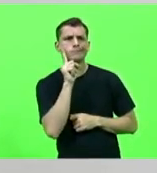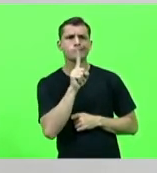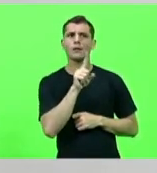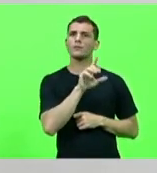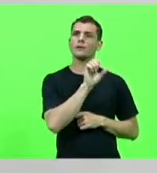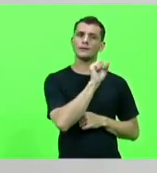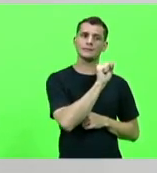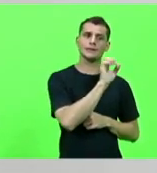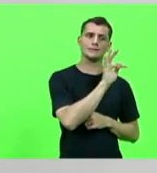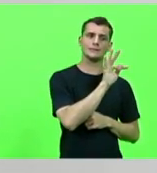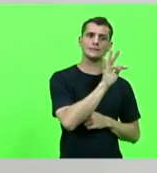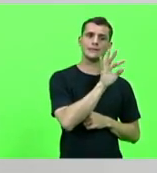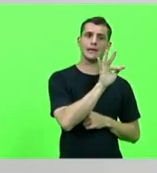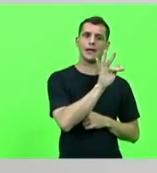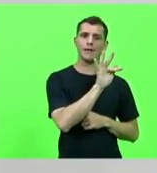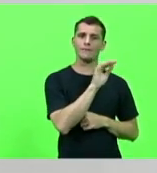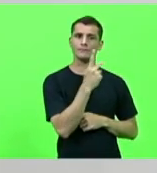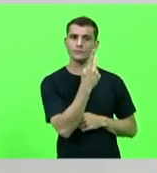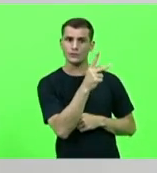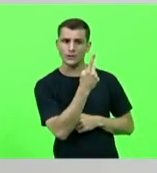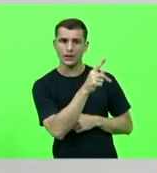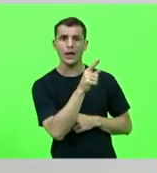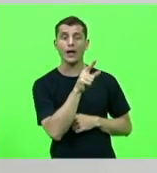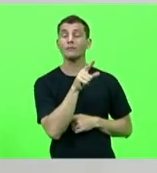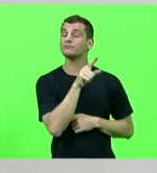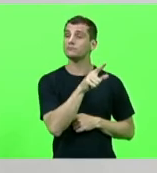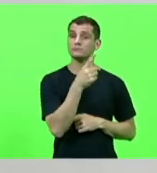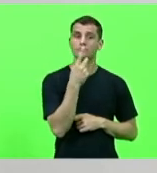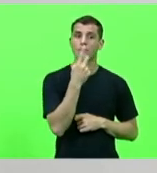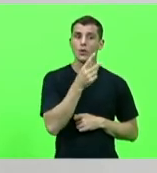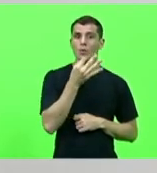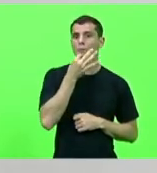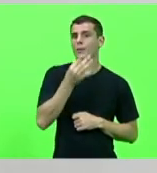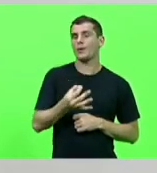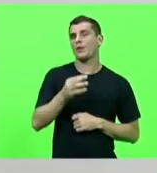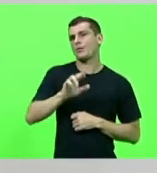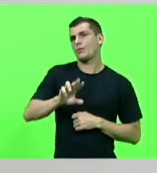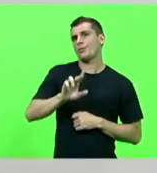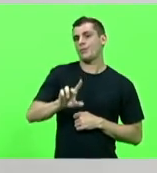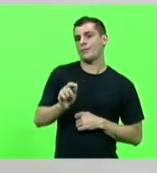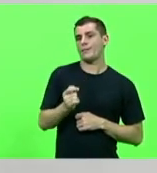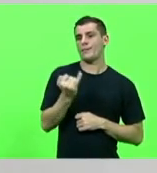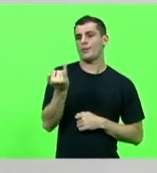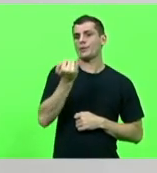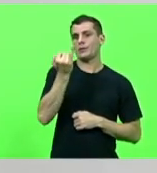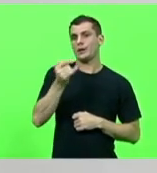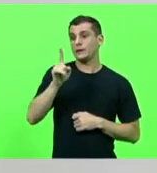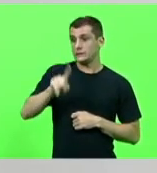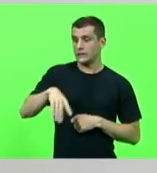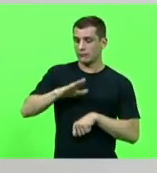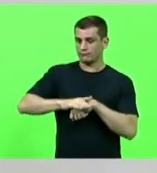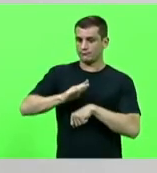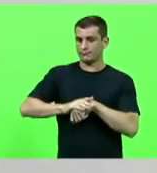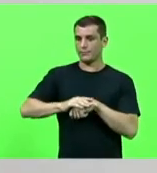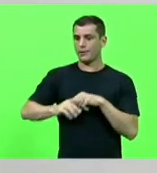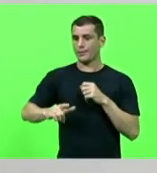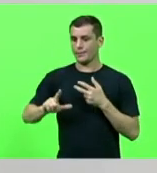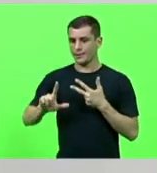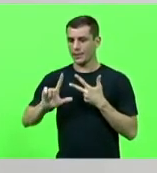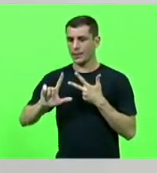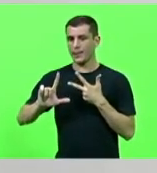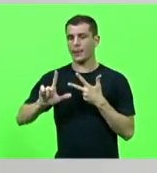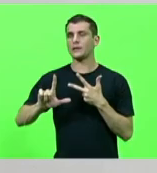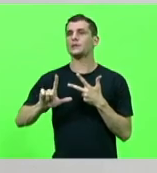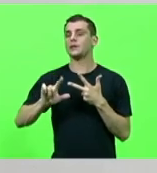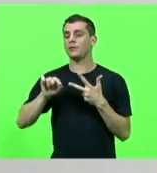a nossa opinião não vale, o que vale é o que os legisladores fazem, até porque se vocês forem fazer isso, até porque